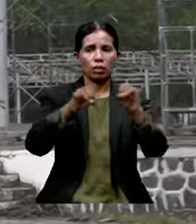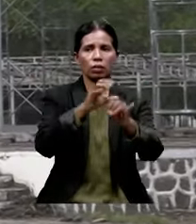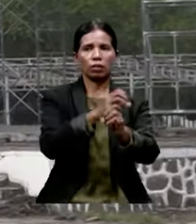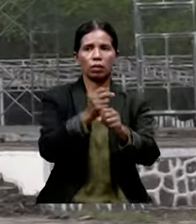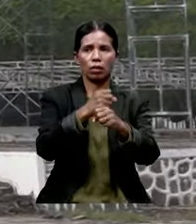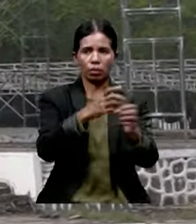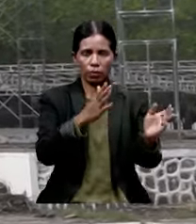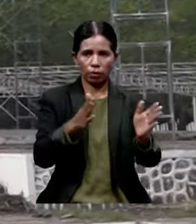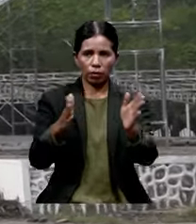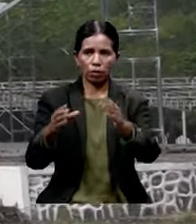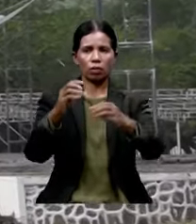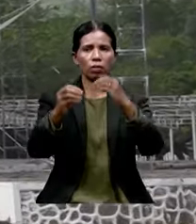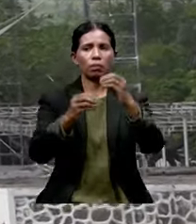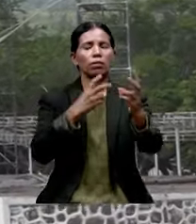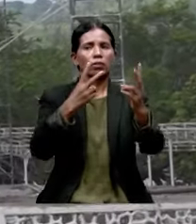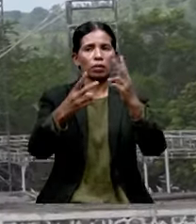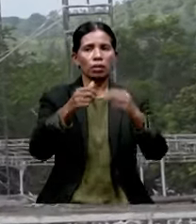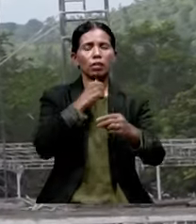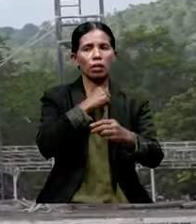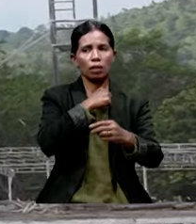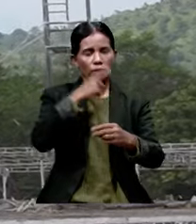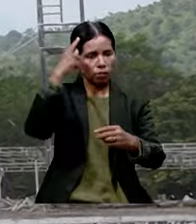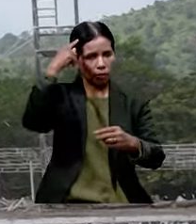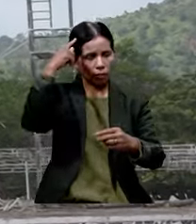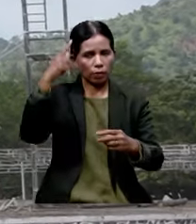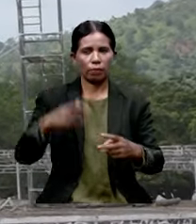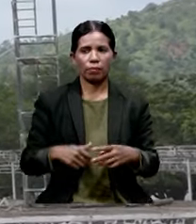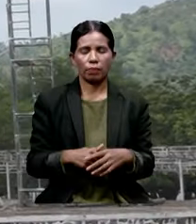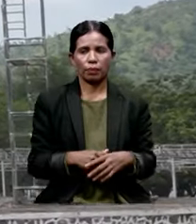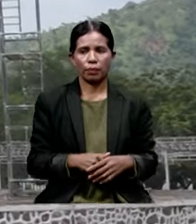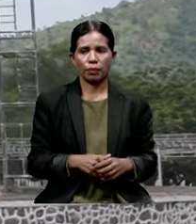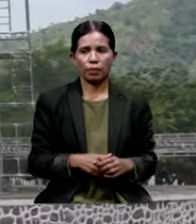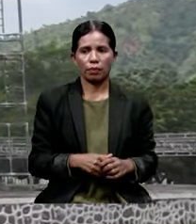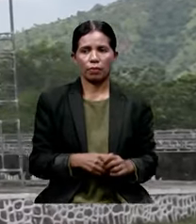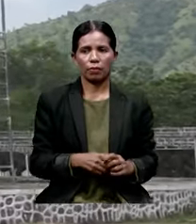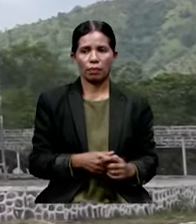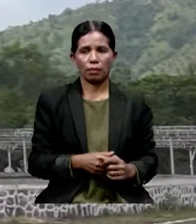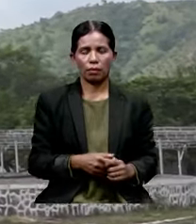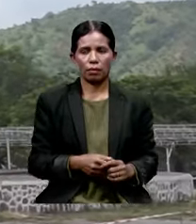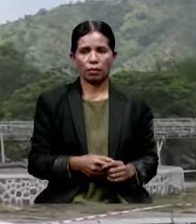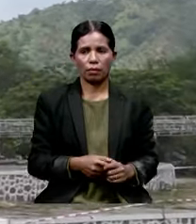halo preparação con ba visita Papa Francisco. Felícia Fonseca, bem-vinda Ximenes, Ziemen.